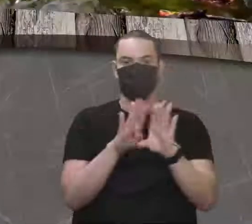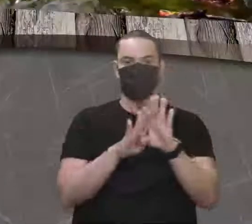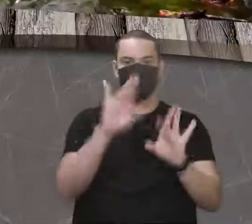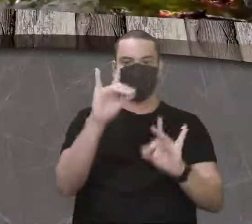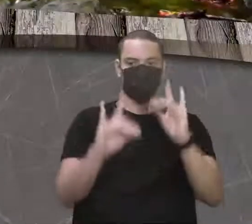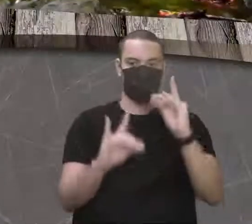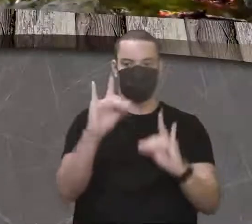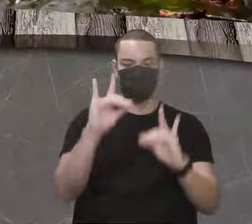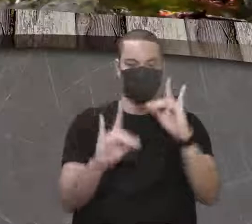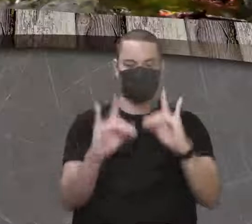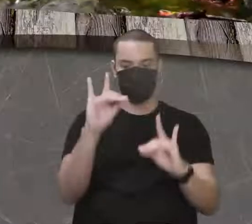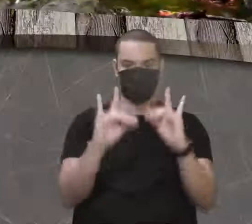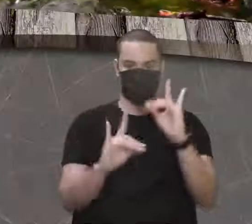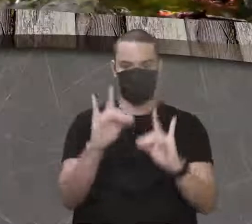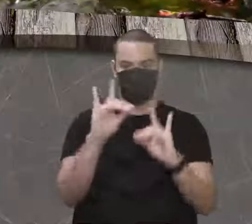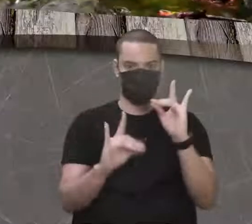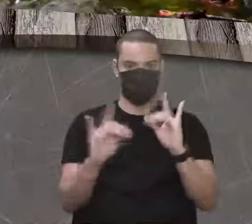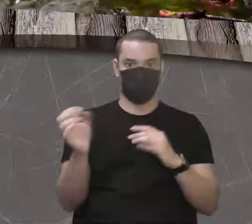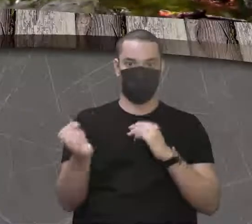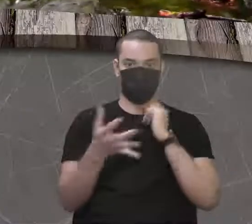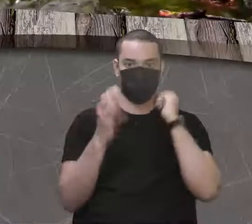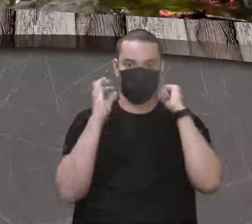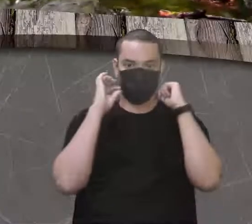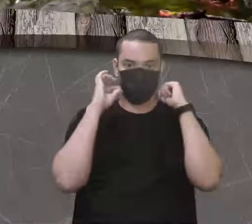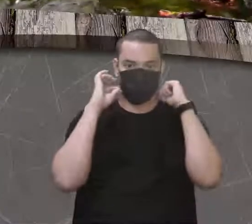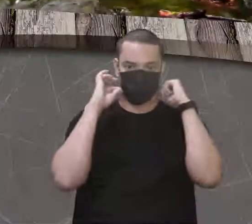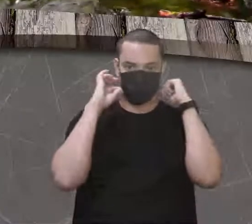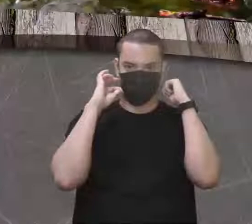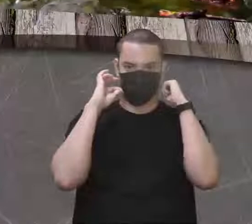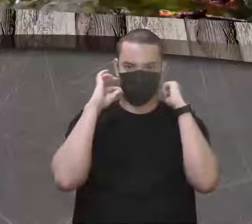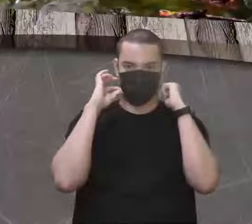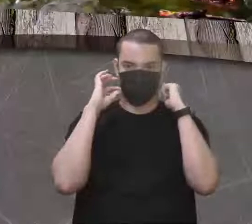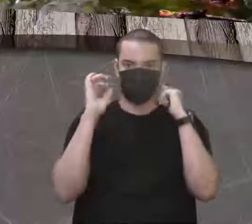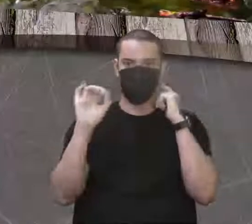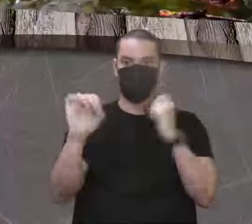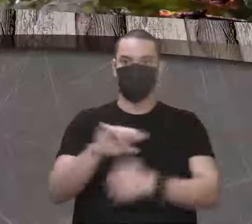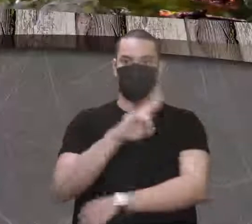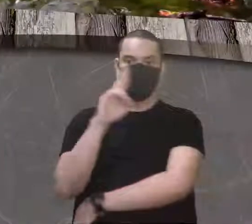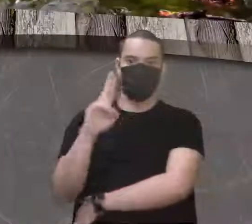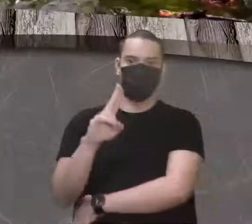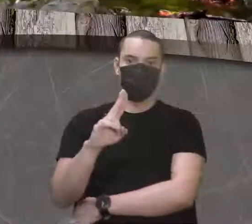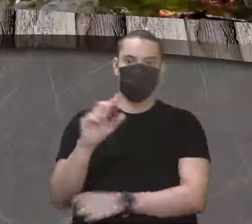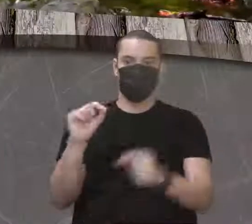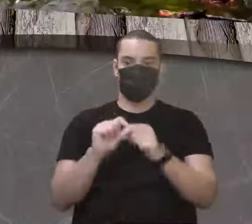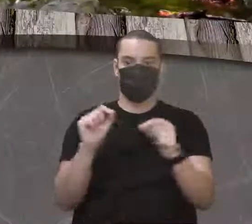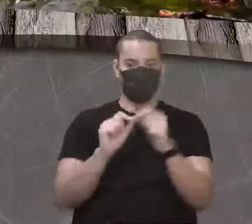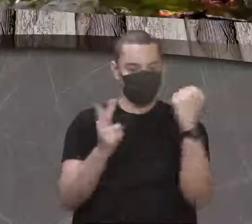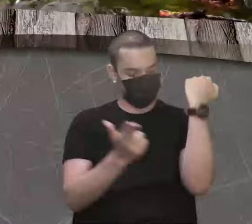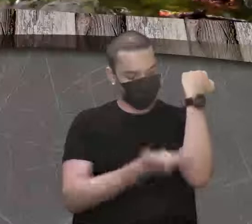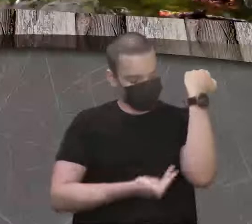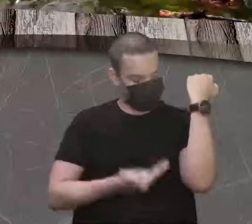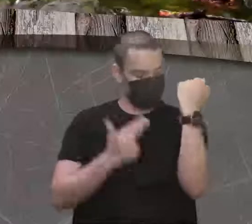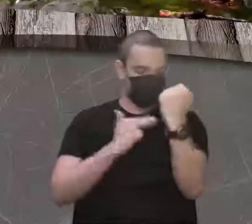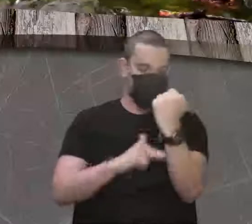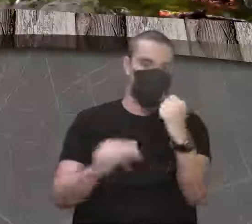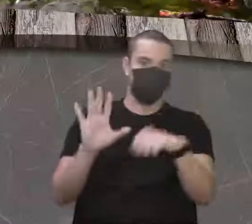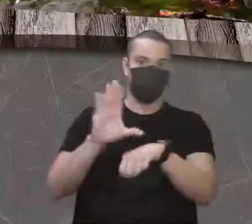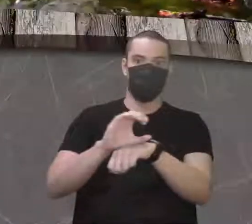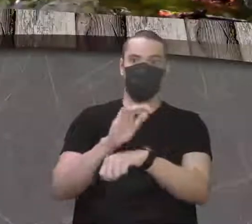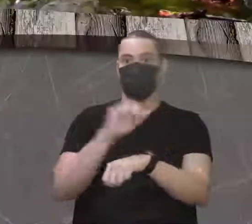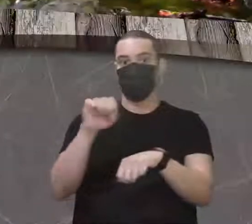hormônio, né? Produzir, reconstituir tecidos lesionados ou numa